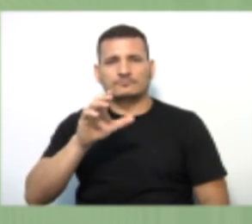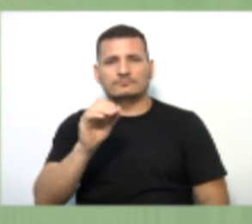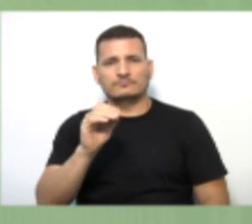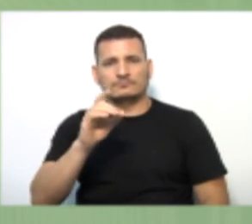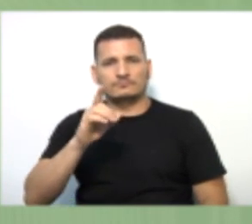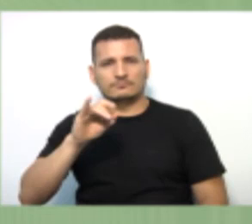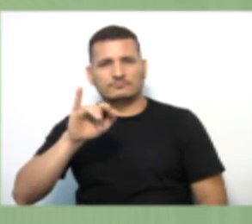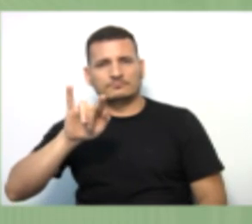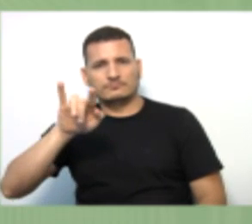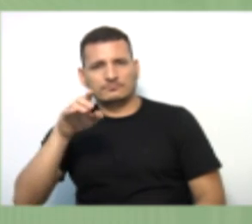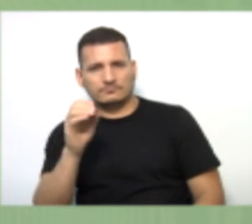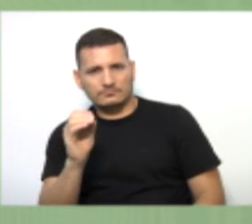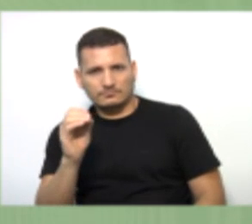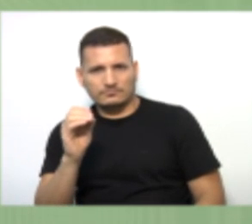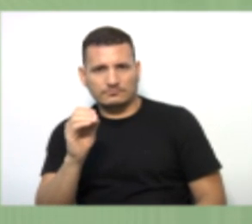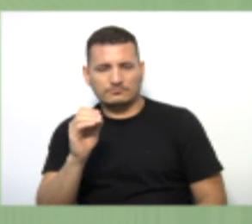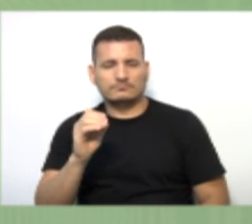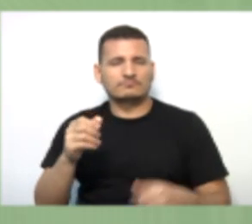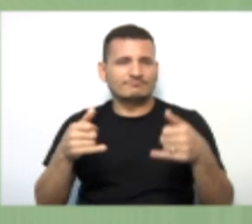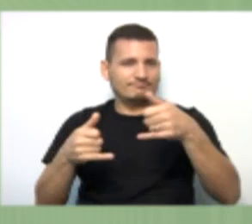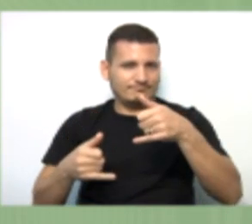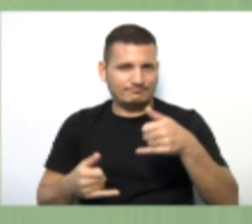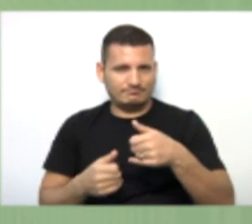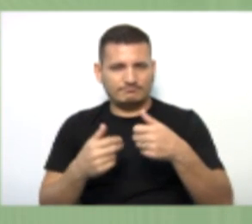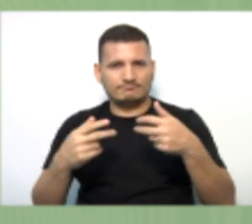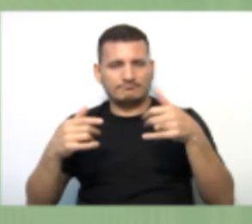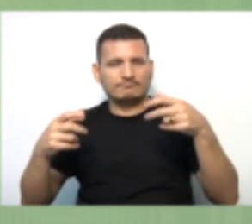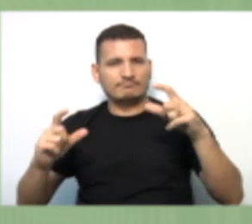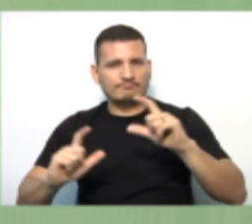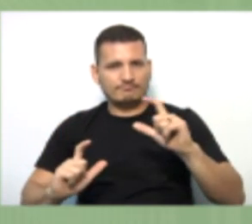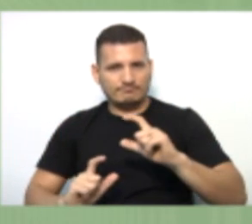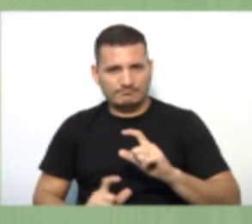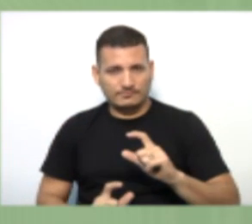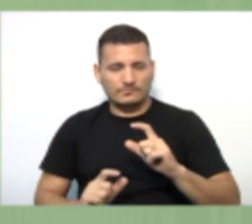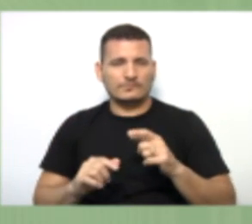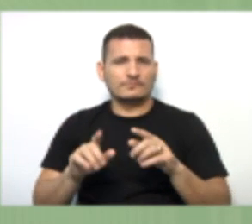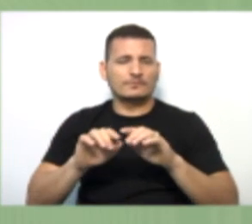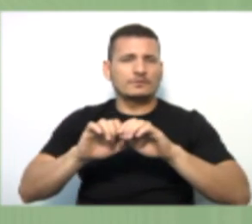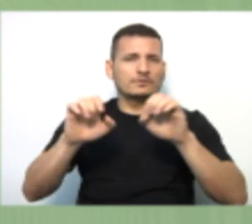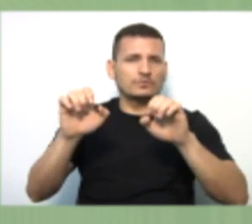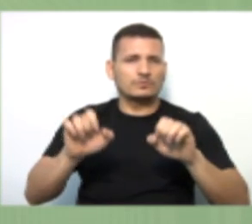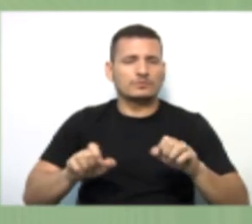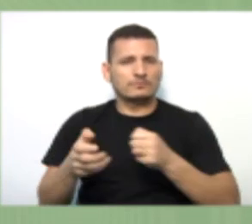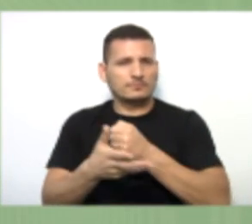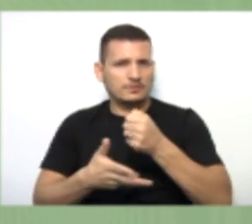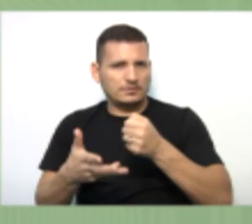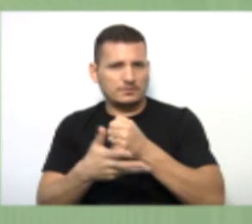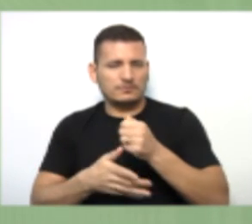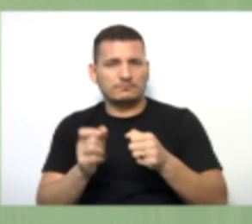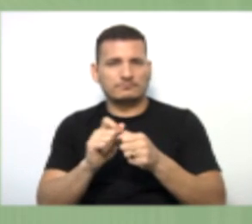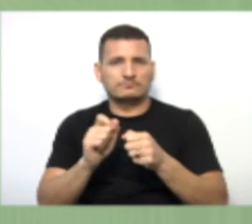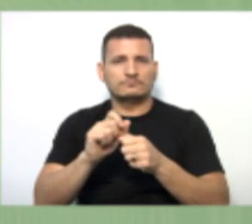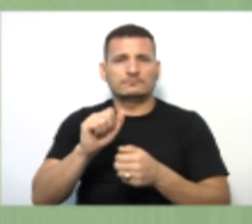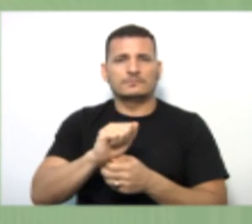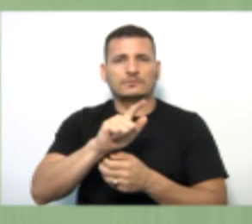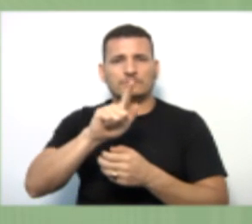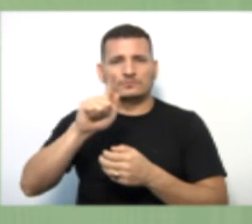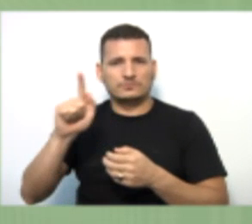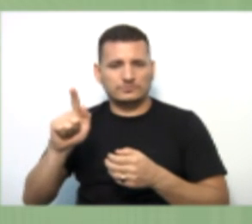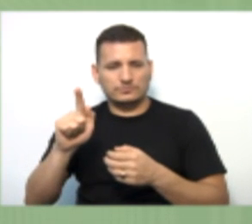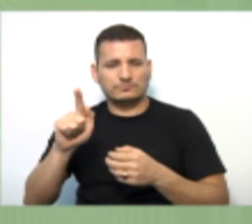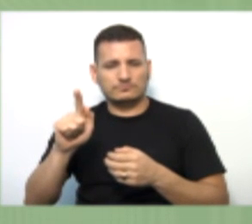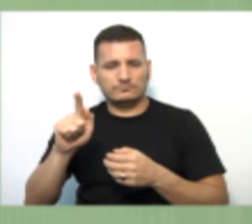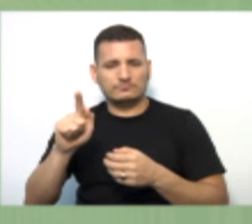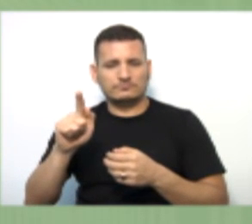Identificar os comandos de entrada, processamento e saída de dados. Criar uma estrutura básica para desenvolver um algoritmo em pseudocódigo